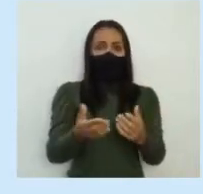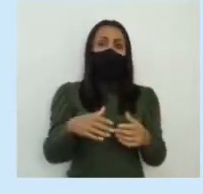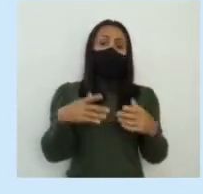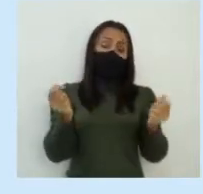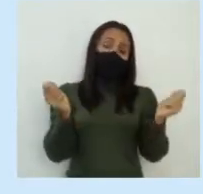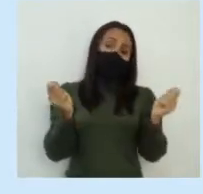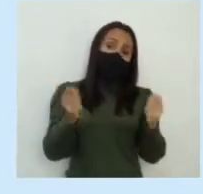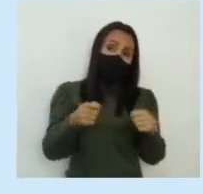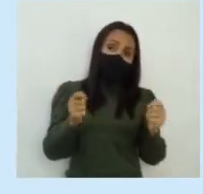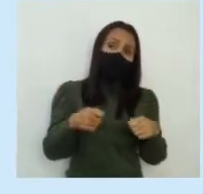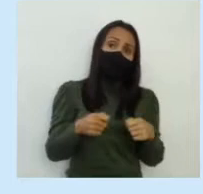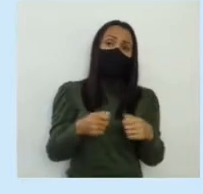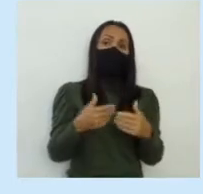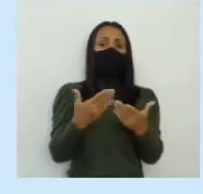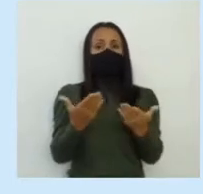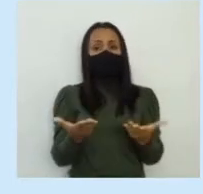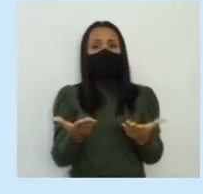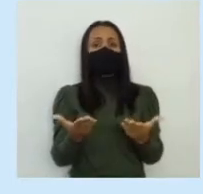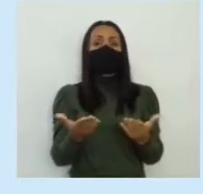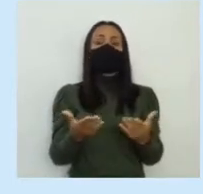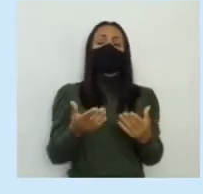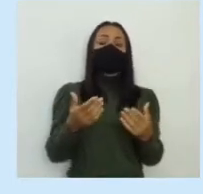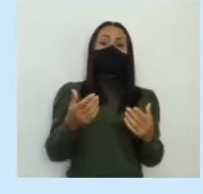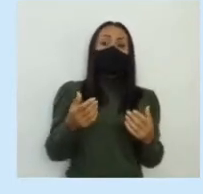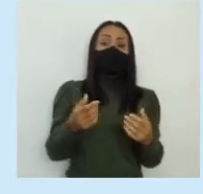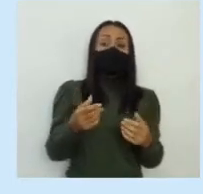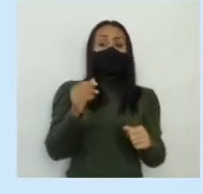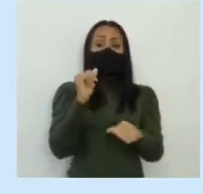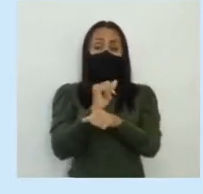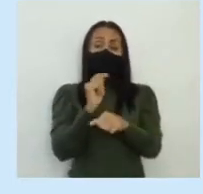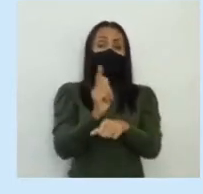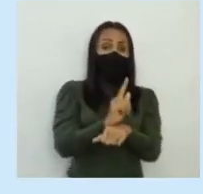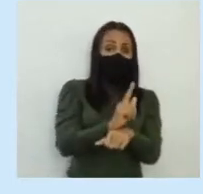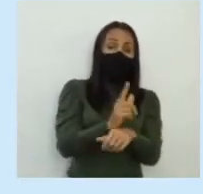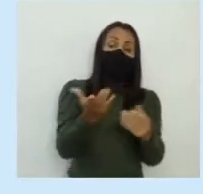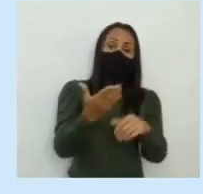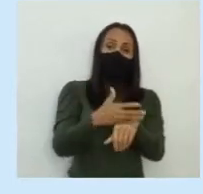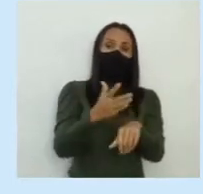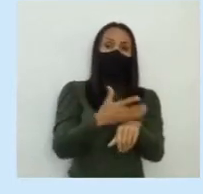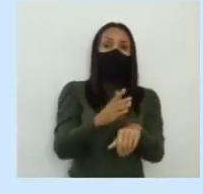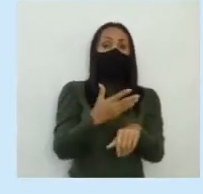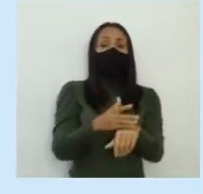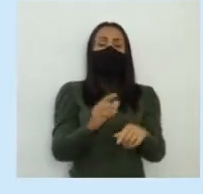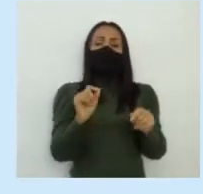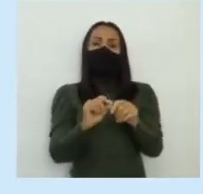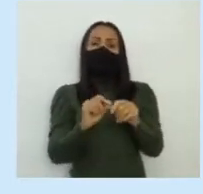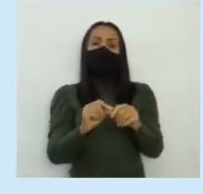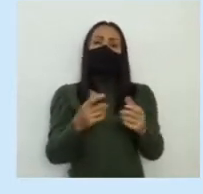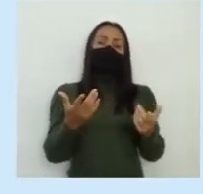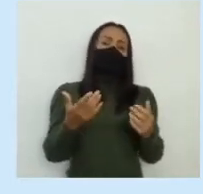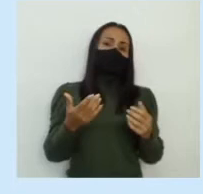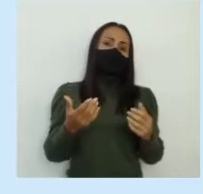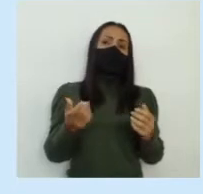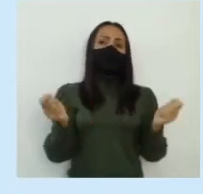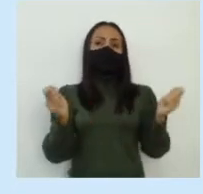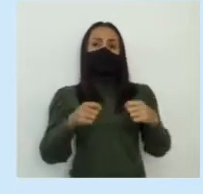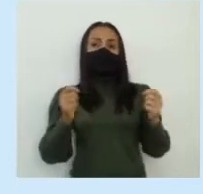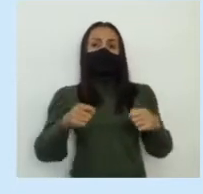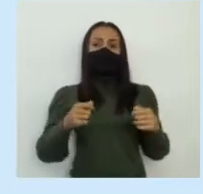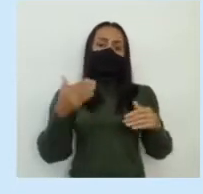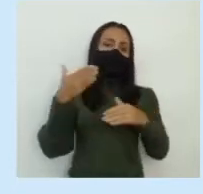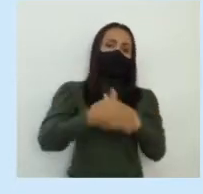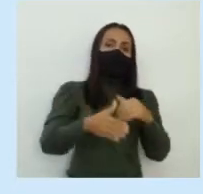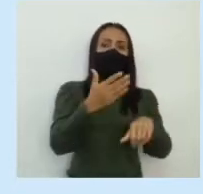possível, espere, claro, os seus gestores oferecerem o treinamento, mas faça o possível para realmente participar desse treinamento